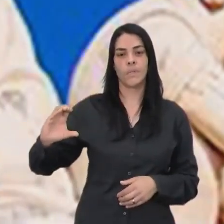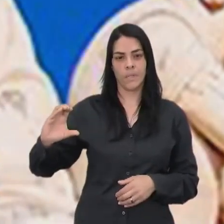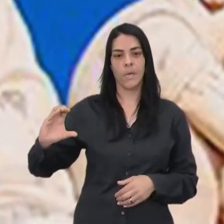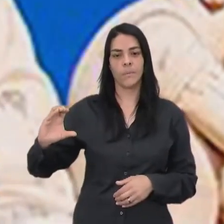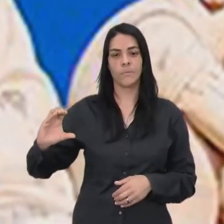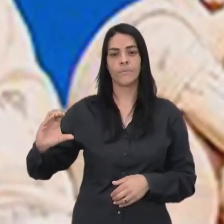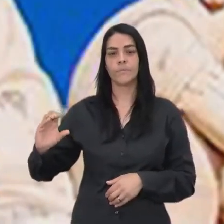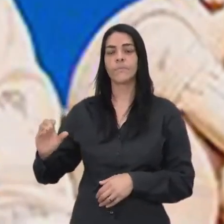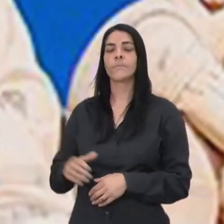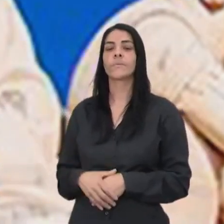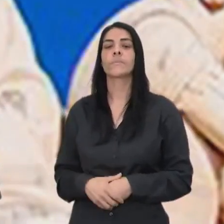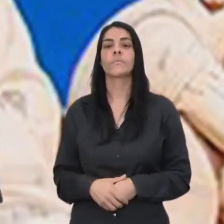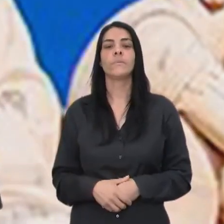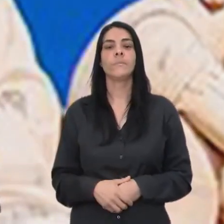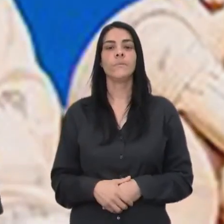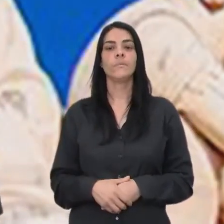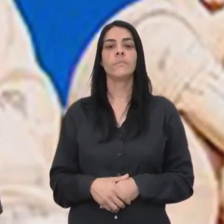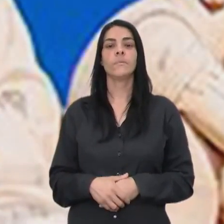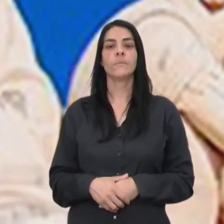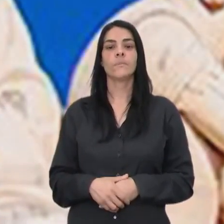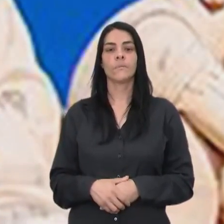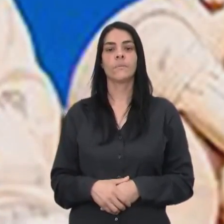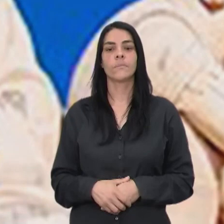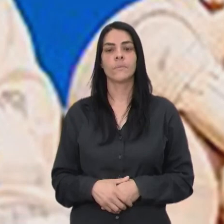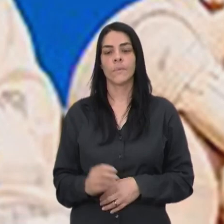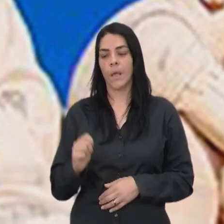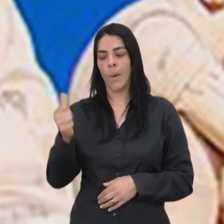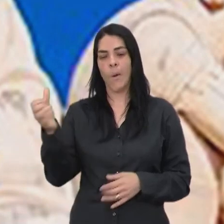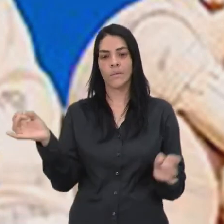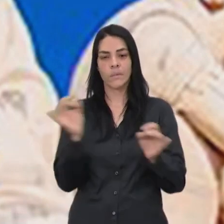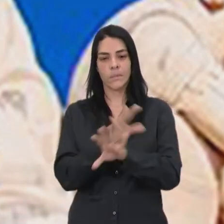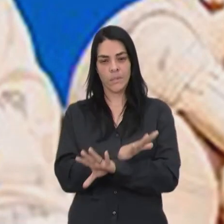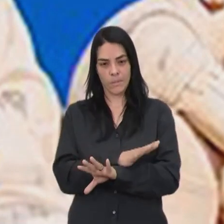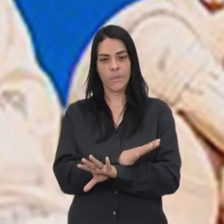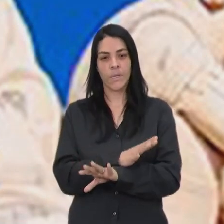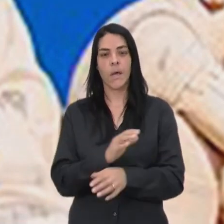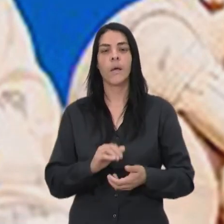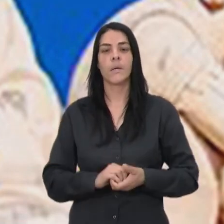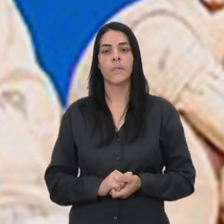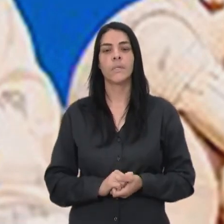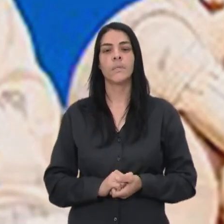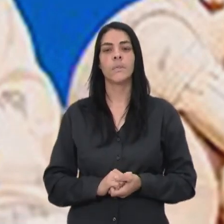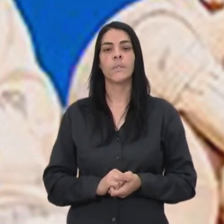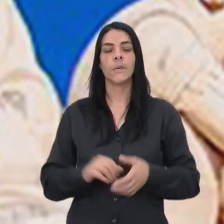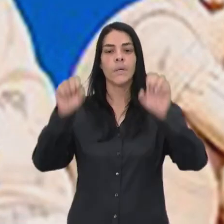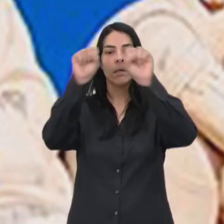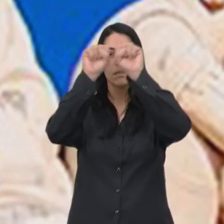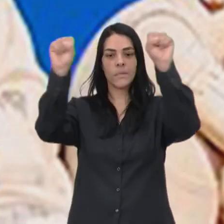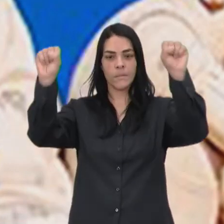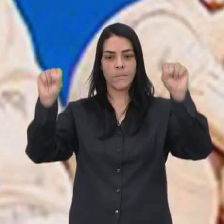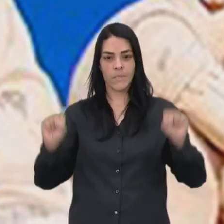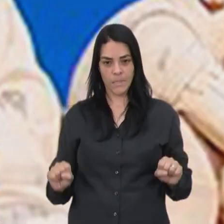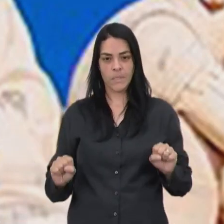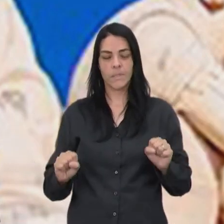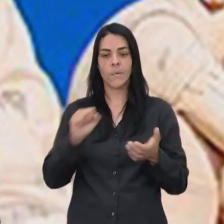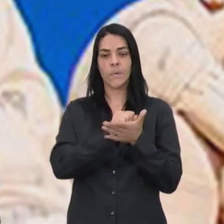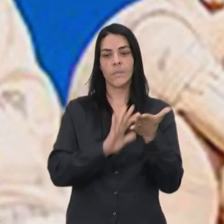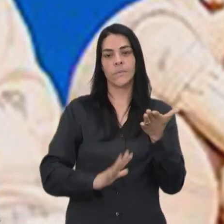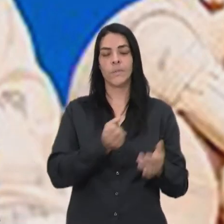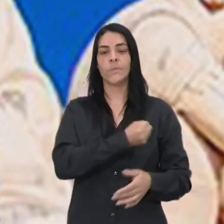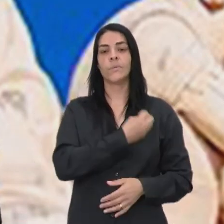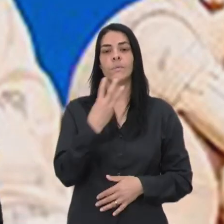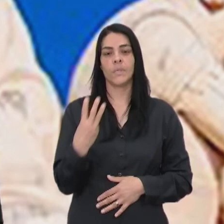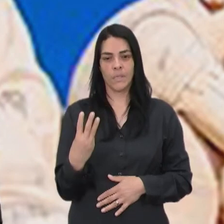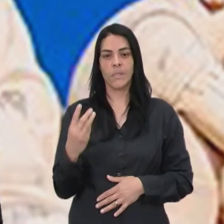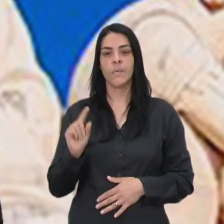mim um pouquinho? Então, a gente está terminando, né, amarrando essa aula de sistematização da nossa atividade 3. A gente